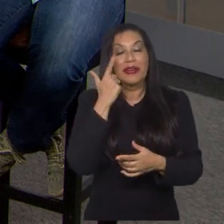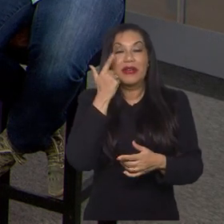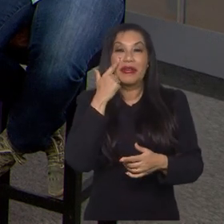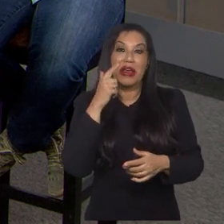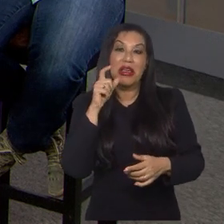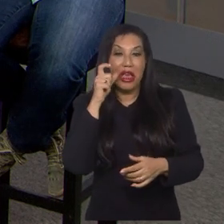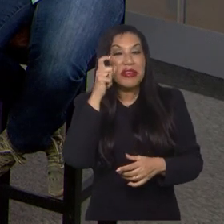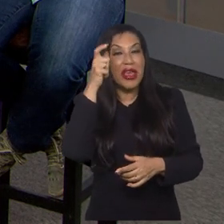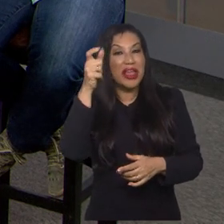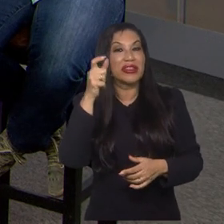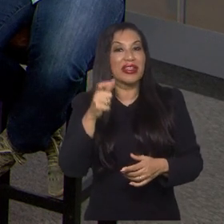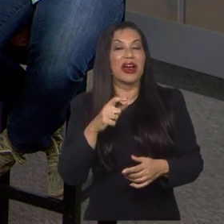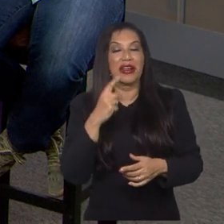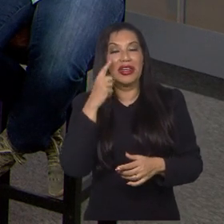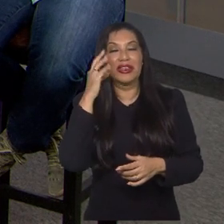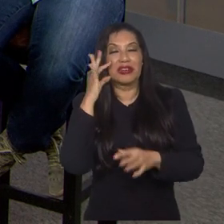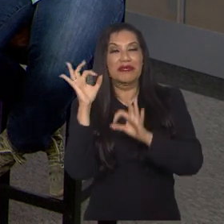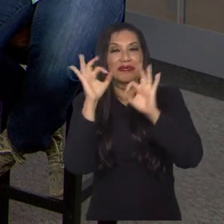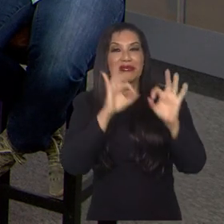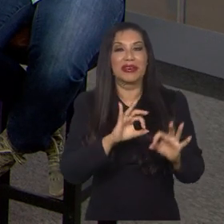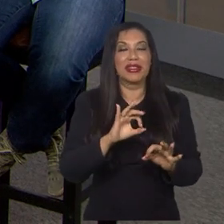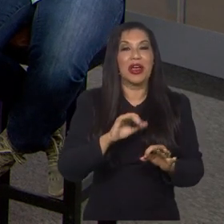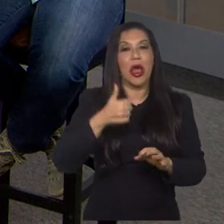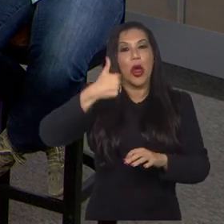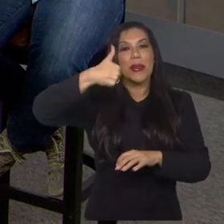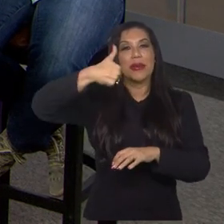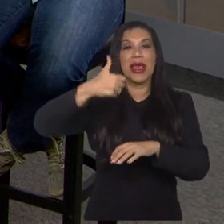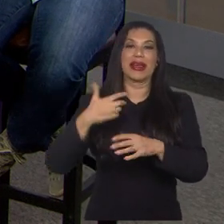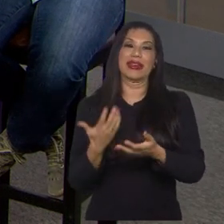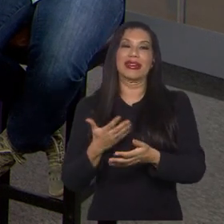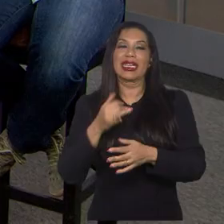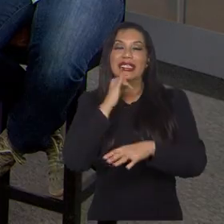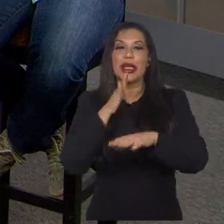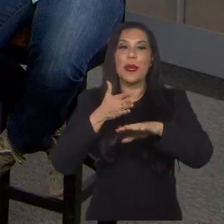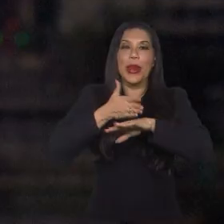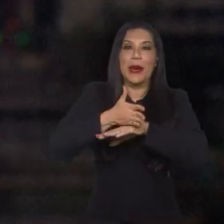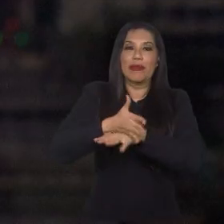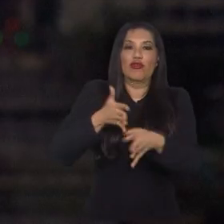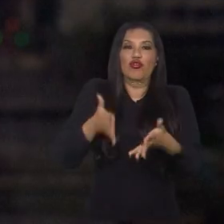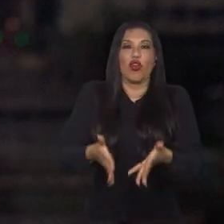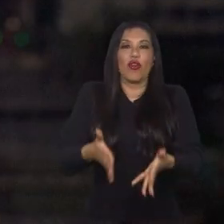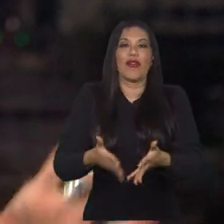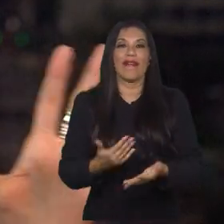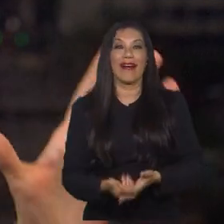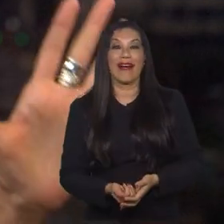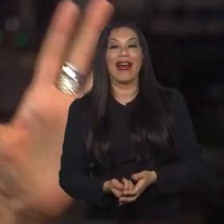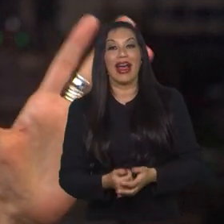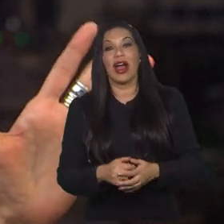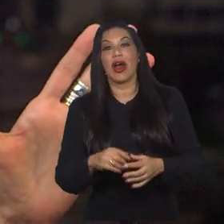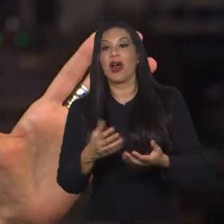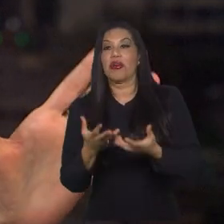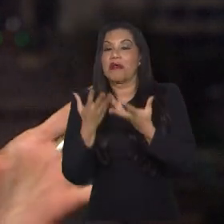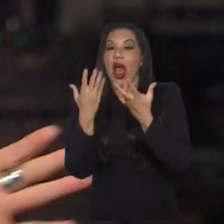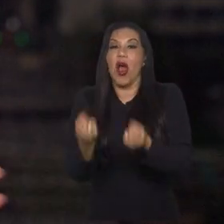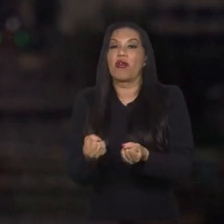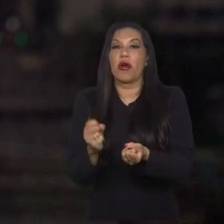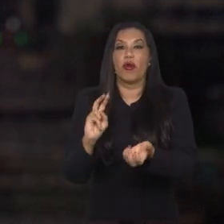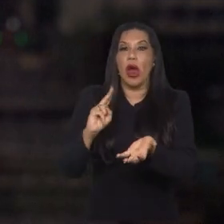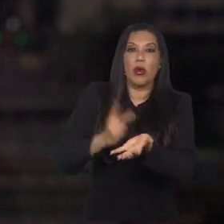ser interessante ver essa primeira participação. Inclusive, esse é o papo do técnico, né, Raquel? É, o que vier é lucro. É